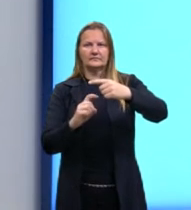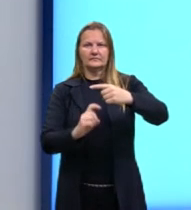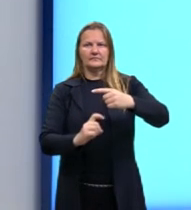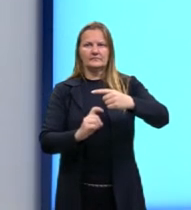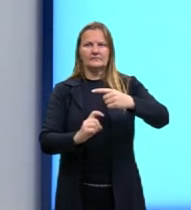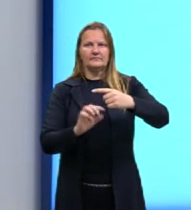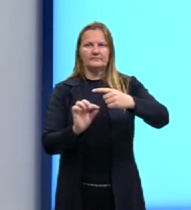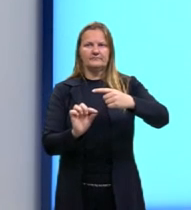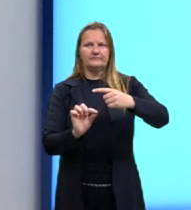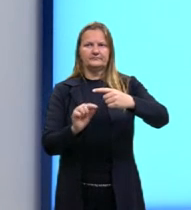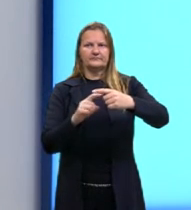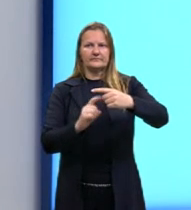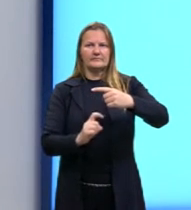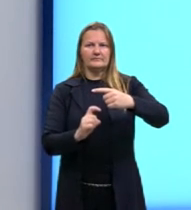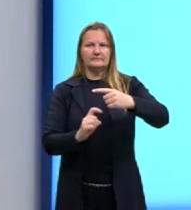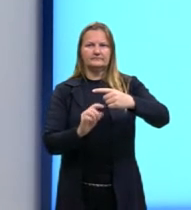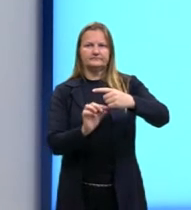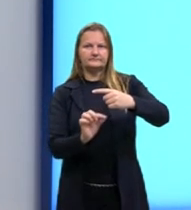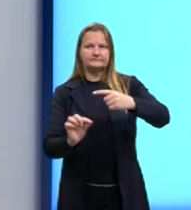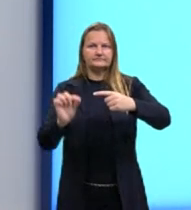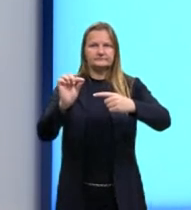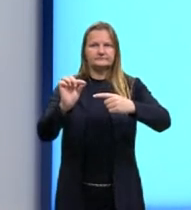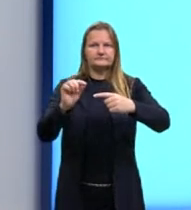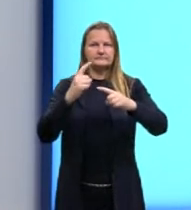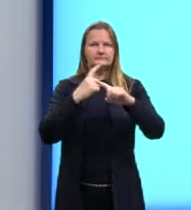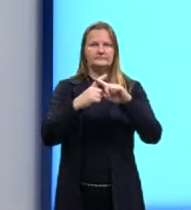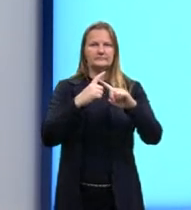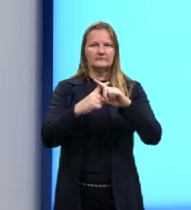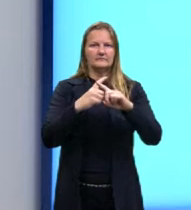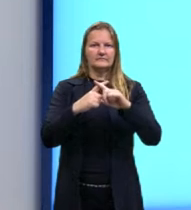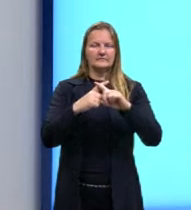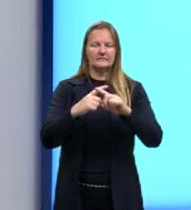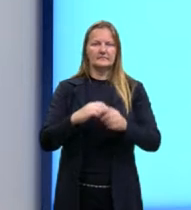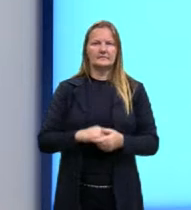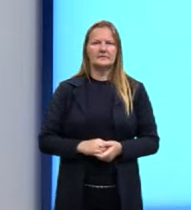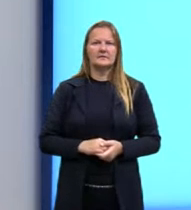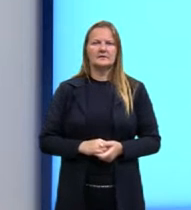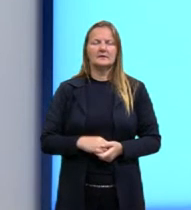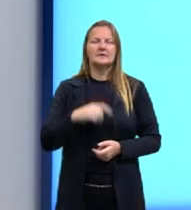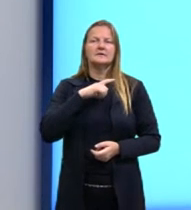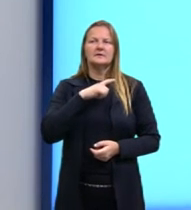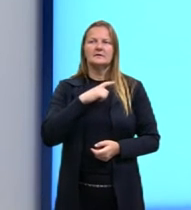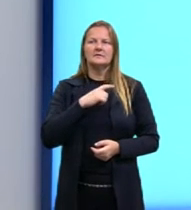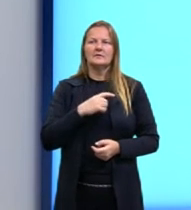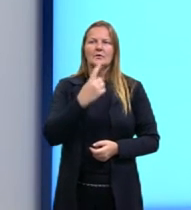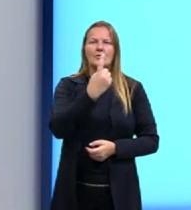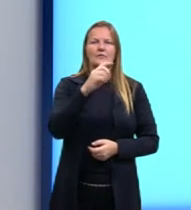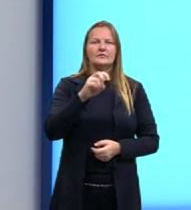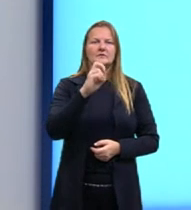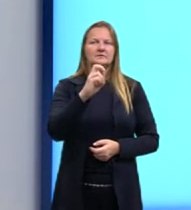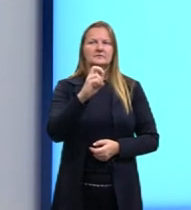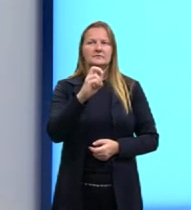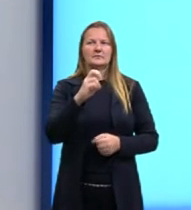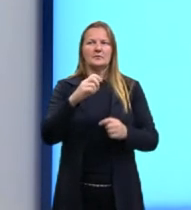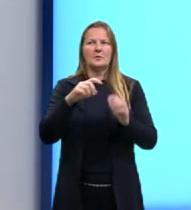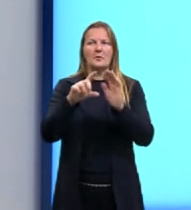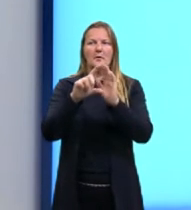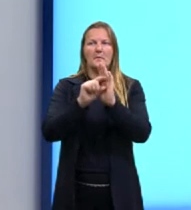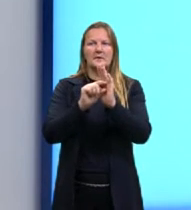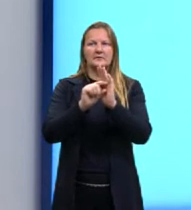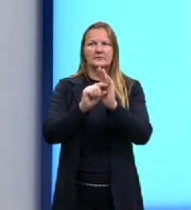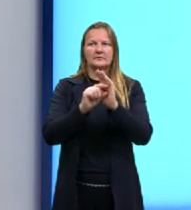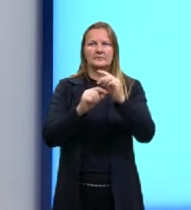dividindo ele passa multiplicando né E aí nós teríamos que 1,5 é menor